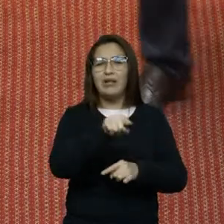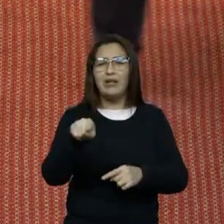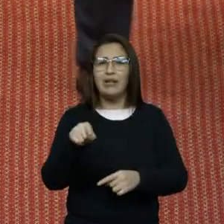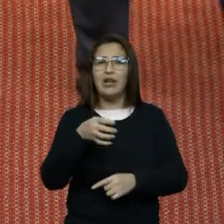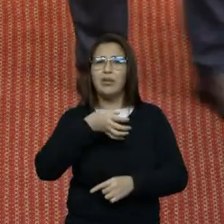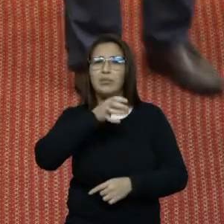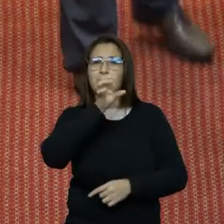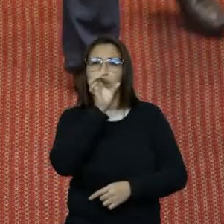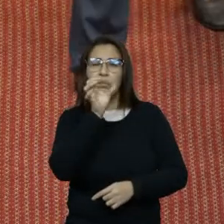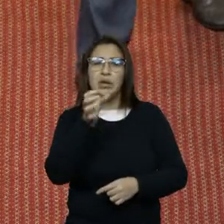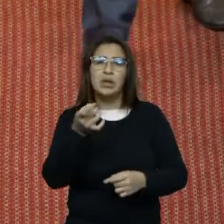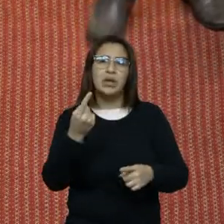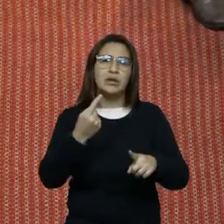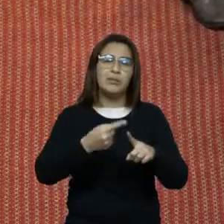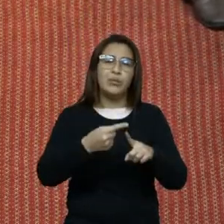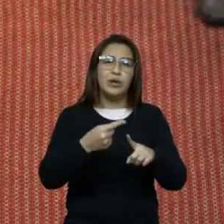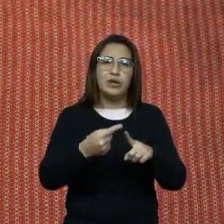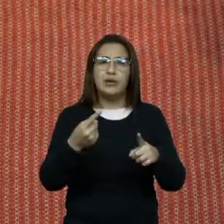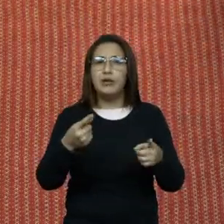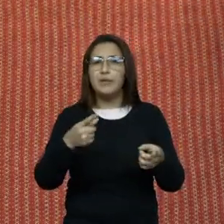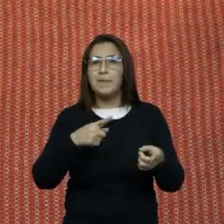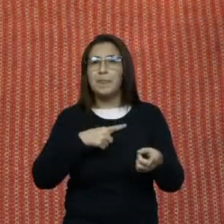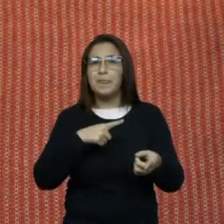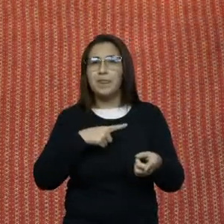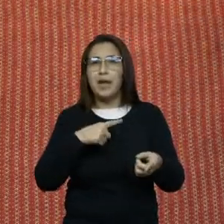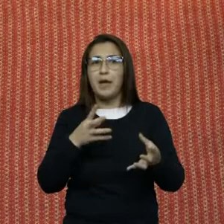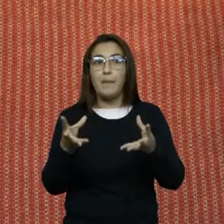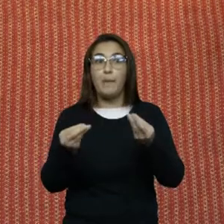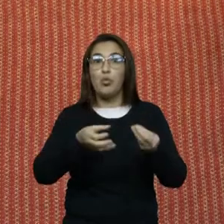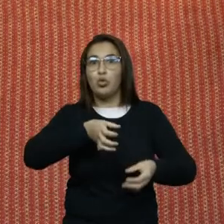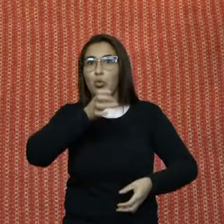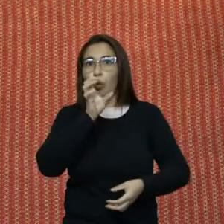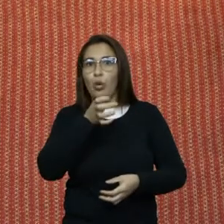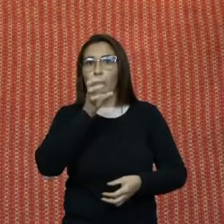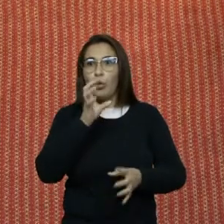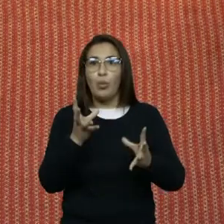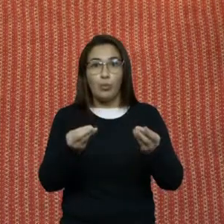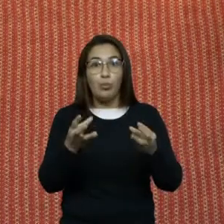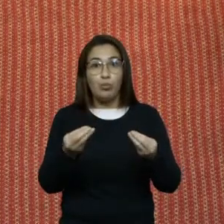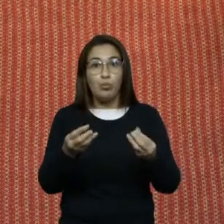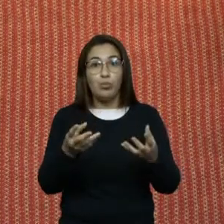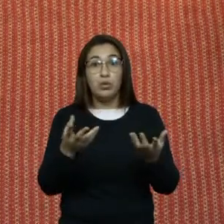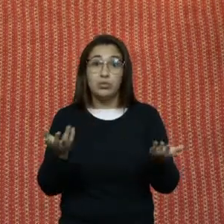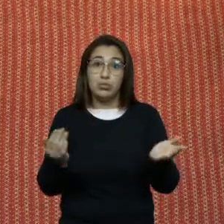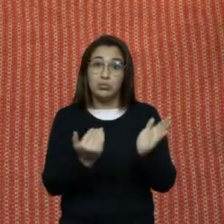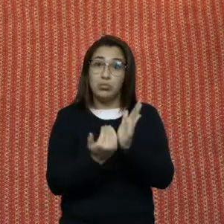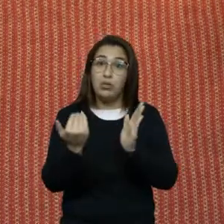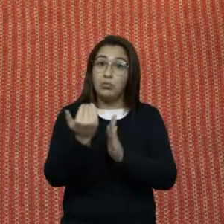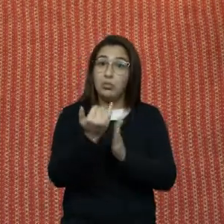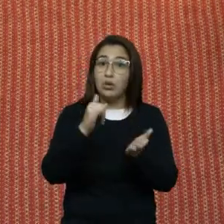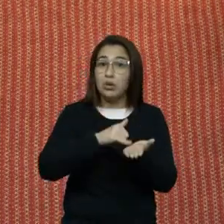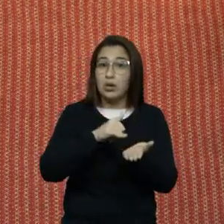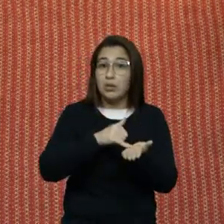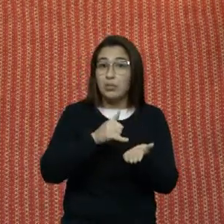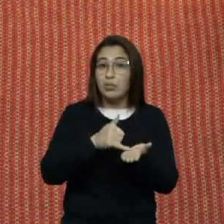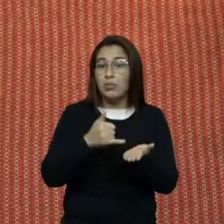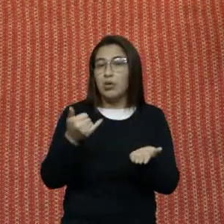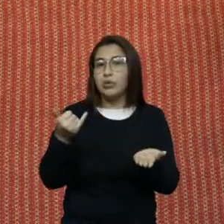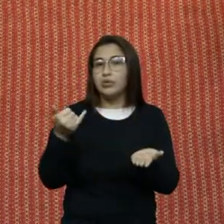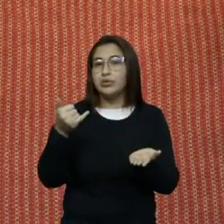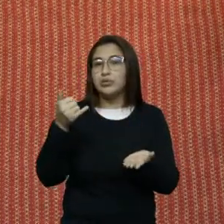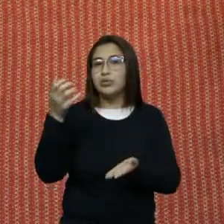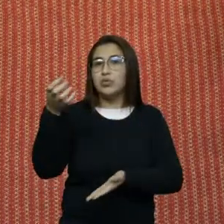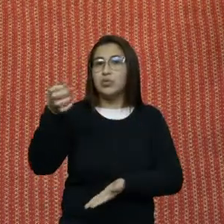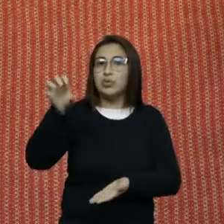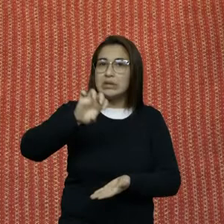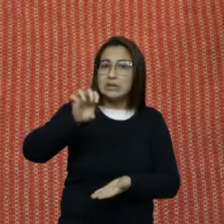quentes por conta do consumo horas vamos aumentar impostos então para sal açúcar